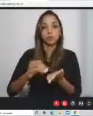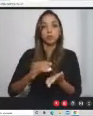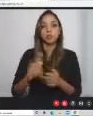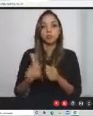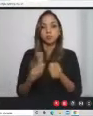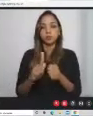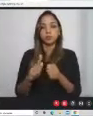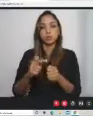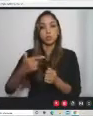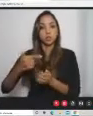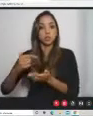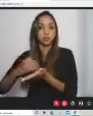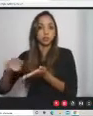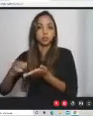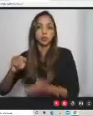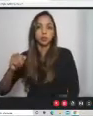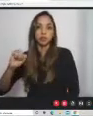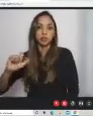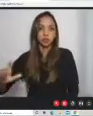Pires. Lida a ata, senhor presidente.